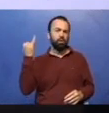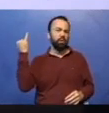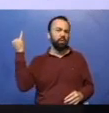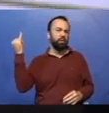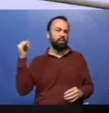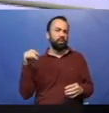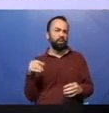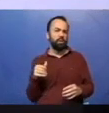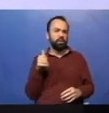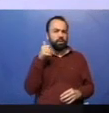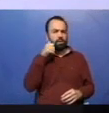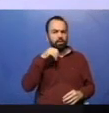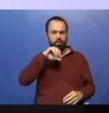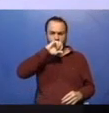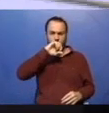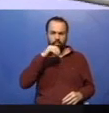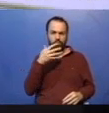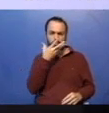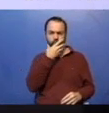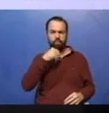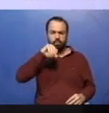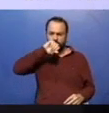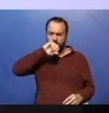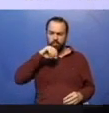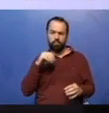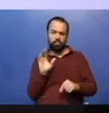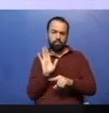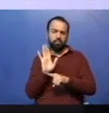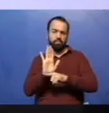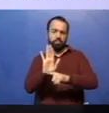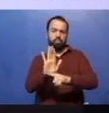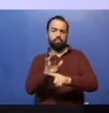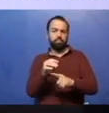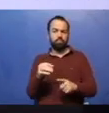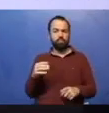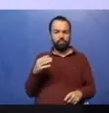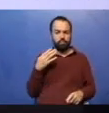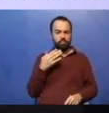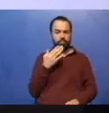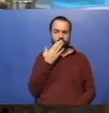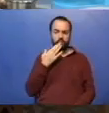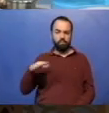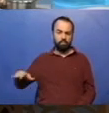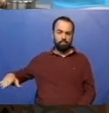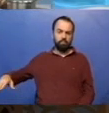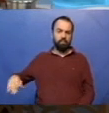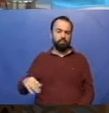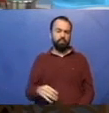estar fazendo as orientações certinhas, tá? Mas qualquer dúvida, entre em